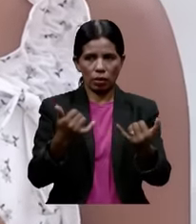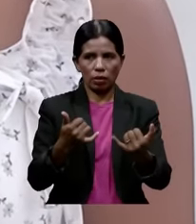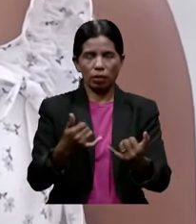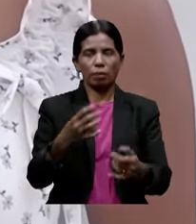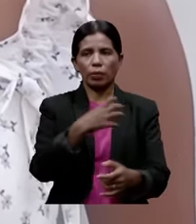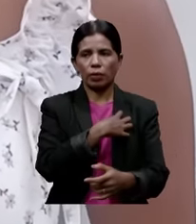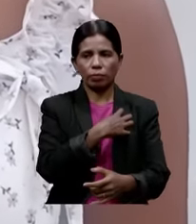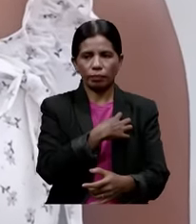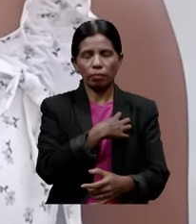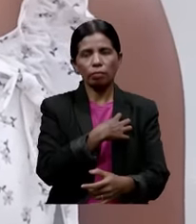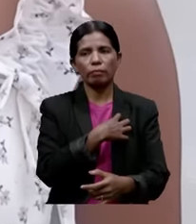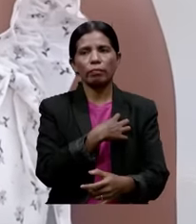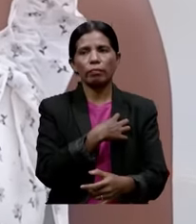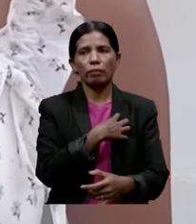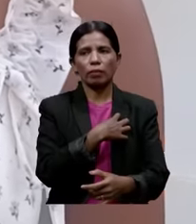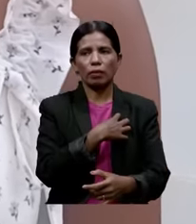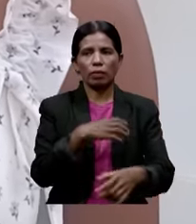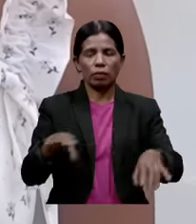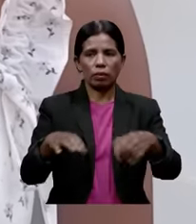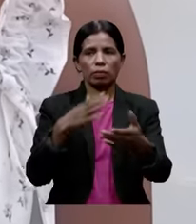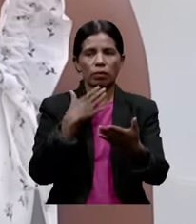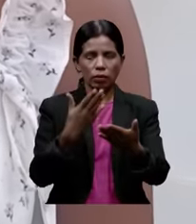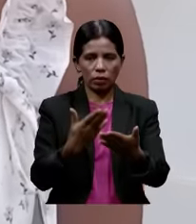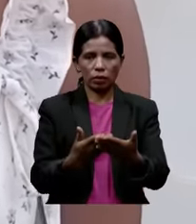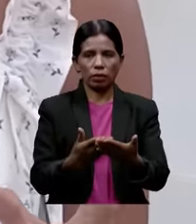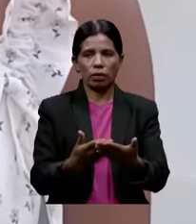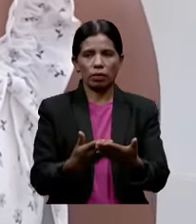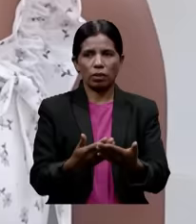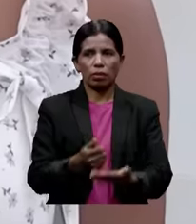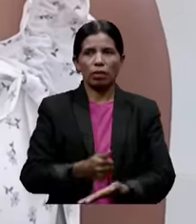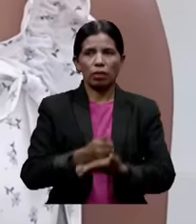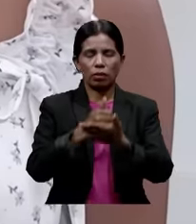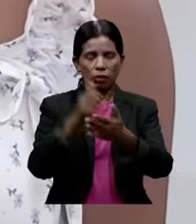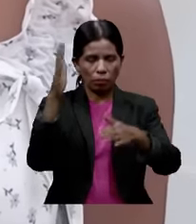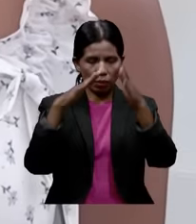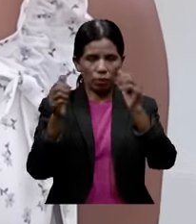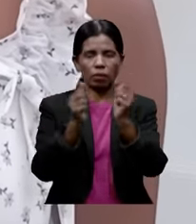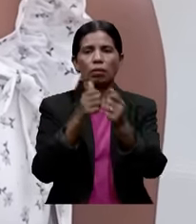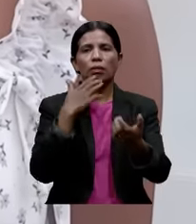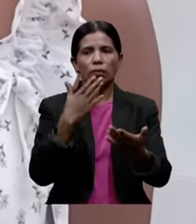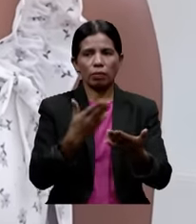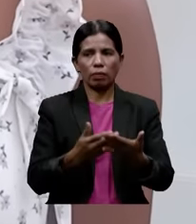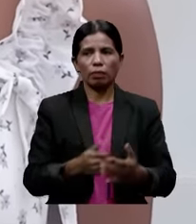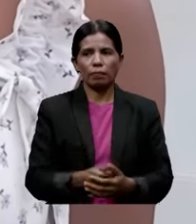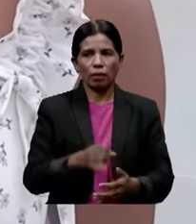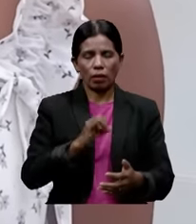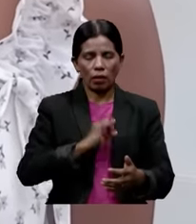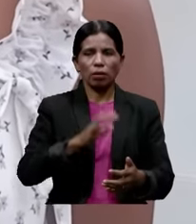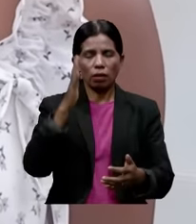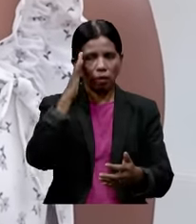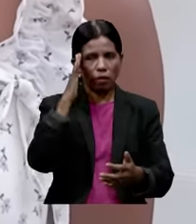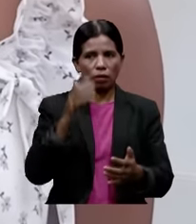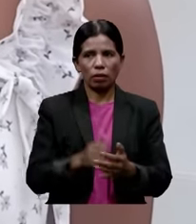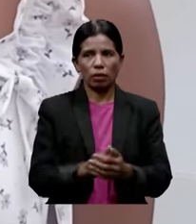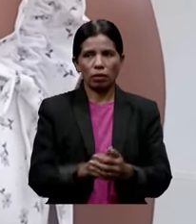mos serviço capaz lo so di bele atende problema ne hodia no ha wanu in